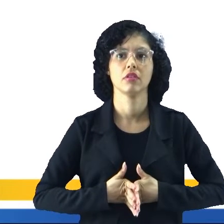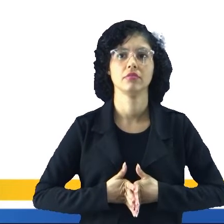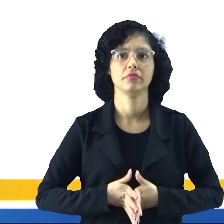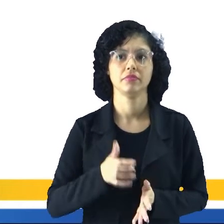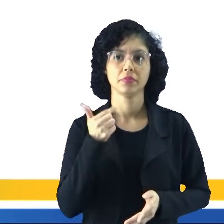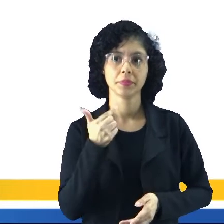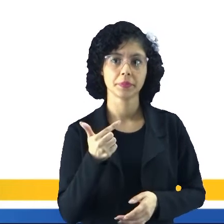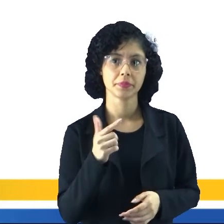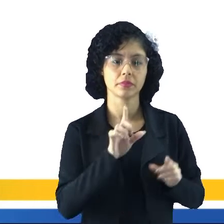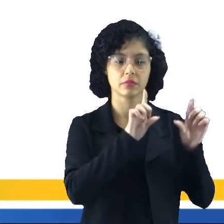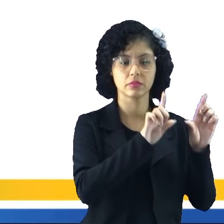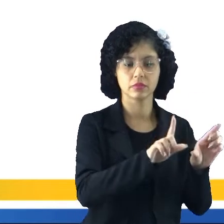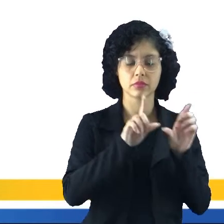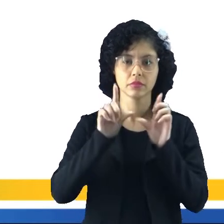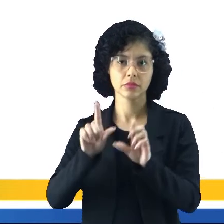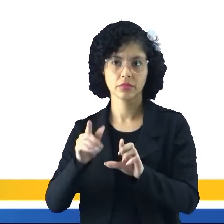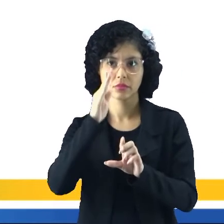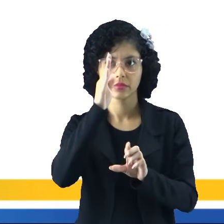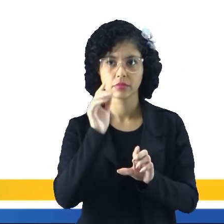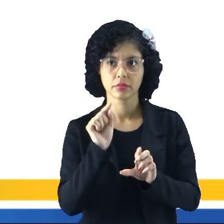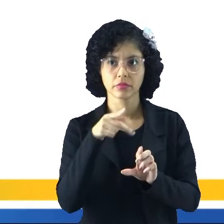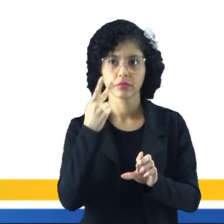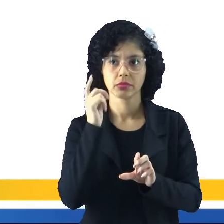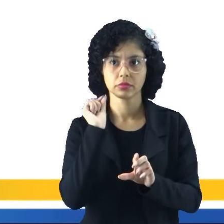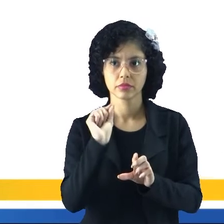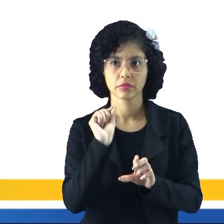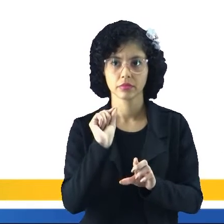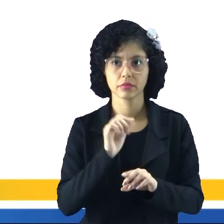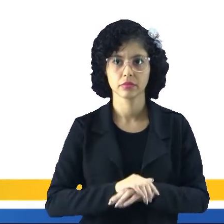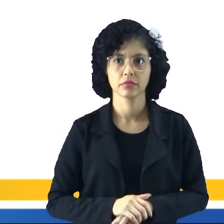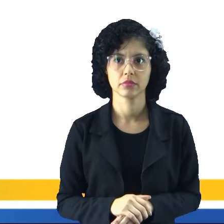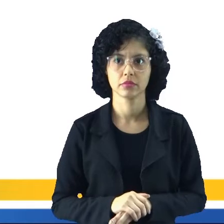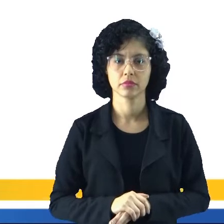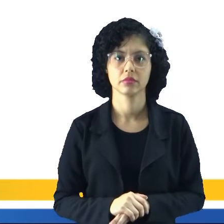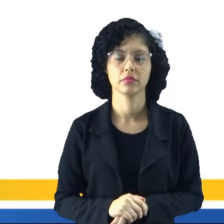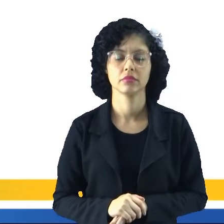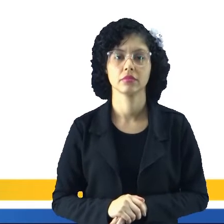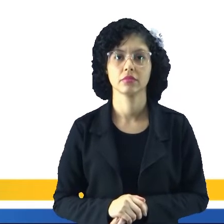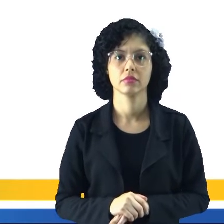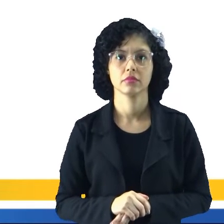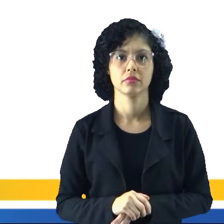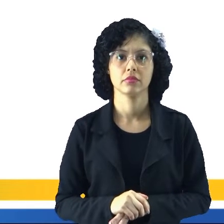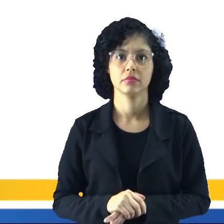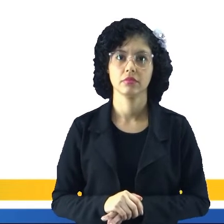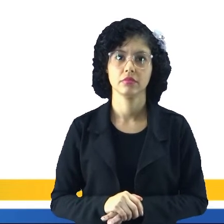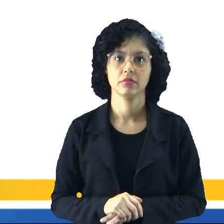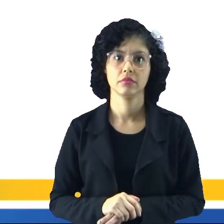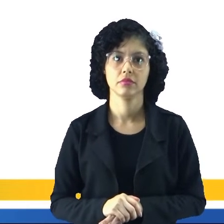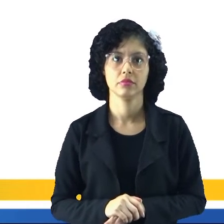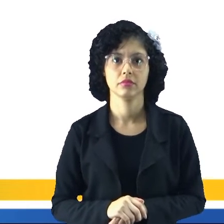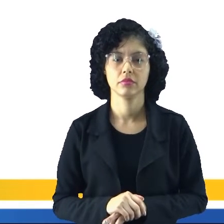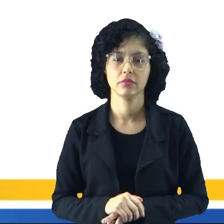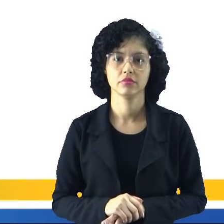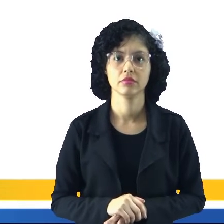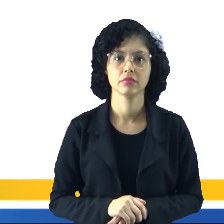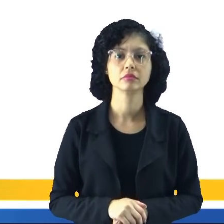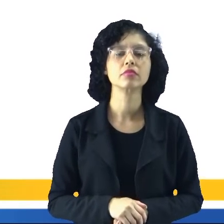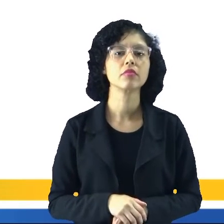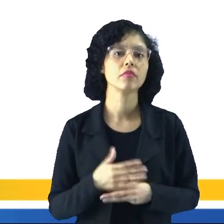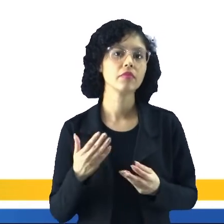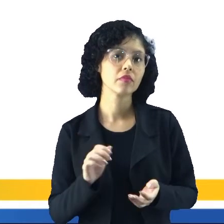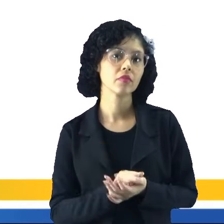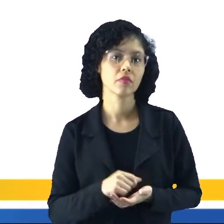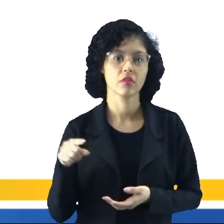segundo quadrinho, né, ela diz, né, bueno, é para isso que estamos nós mulheres, né? Ou seja, a